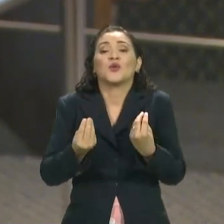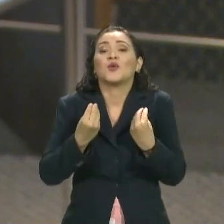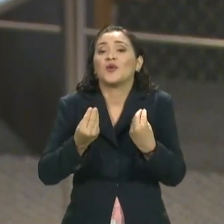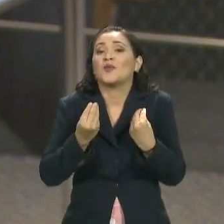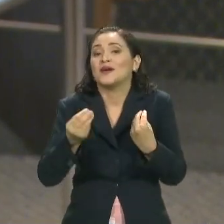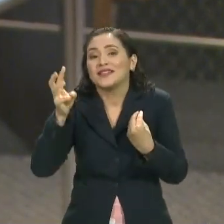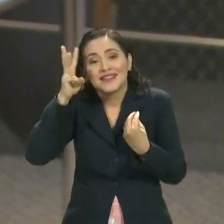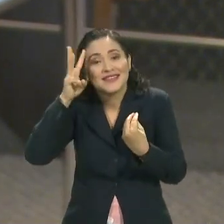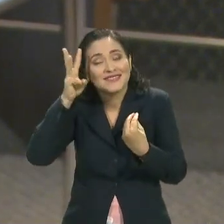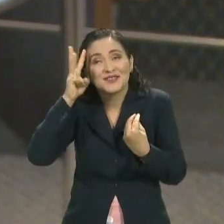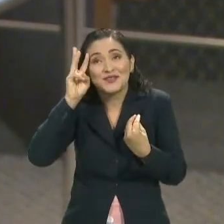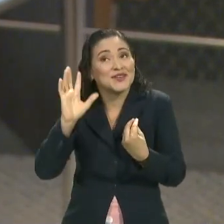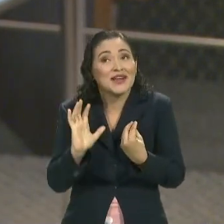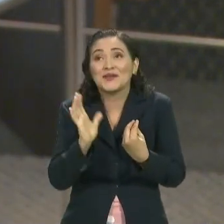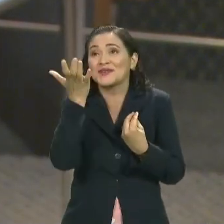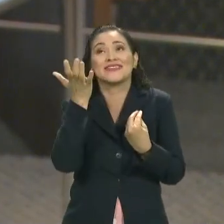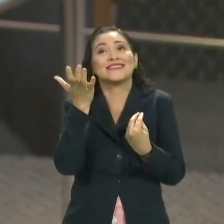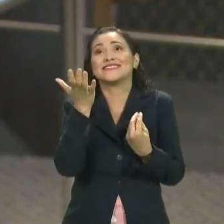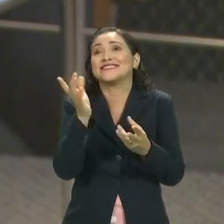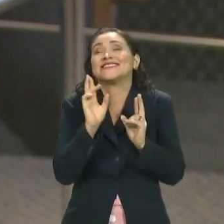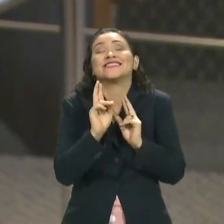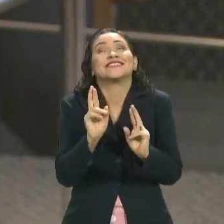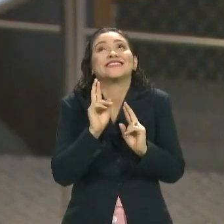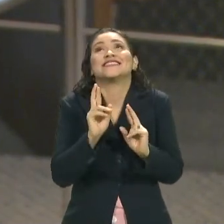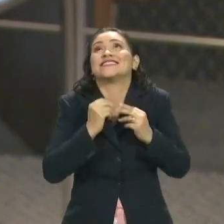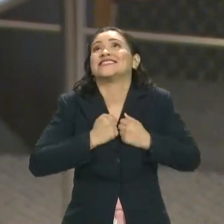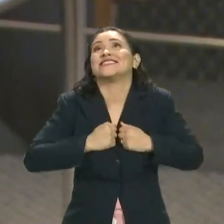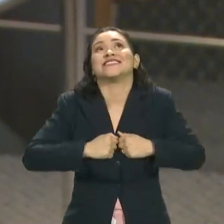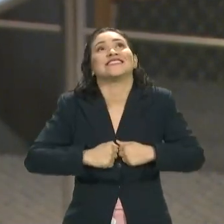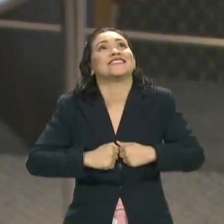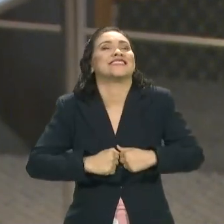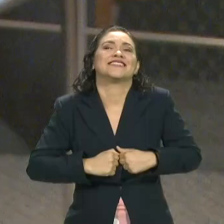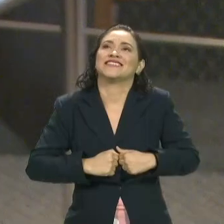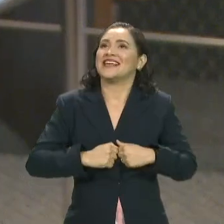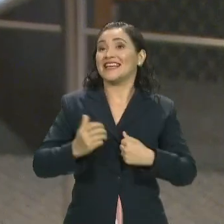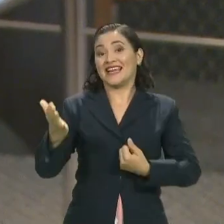terça-feira? Eu quero só saber se já chegou algum projeto de lei